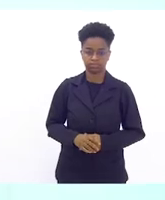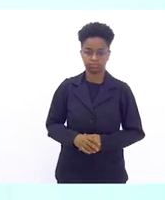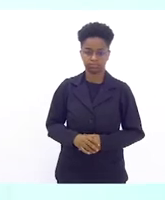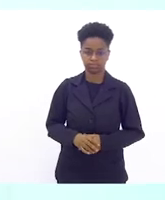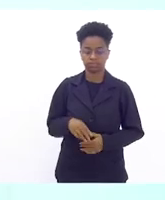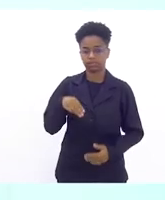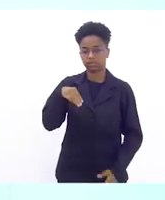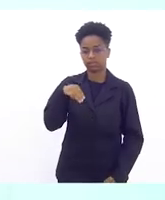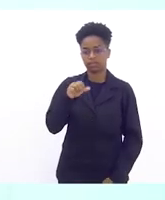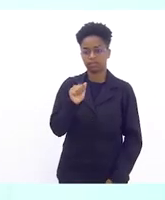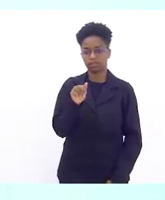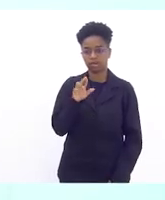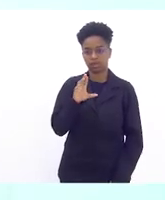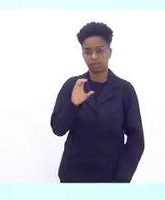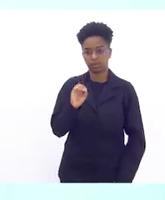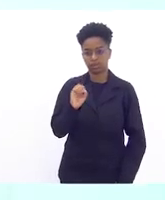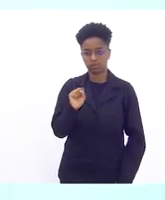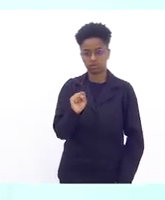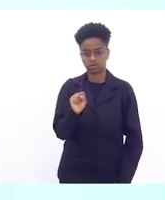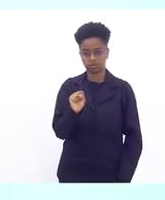o senhor Marcos